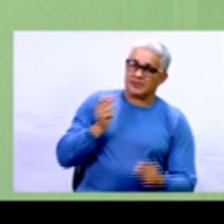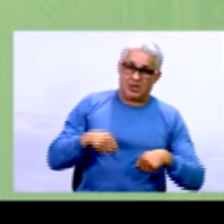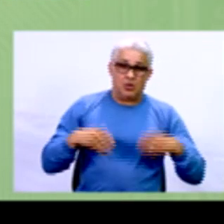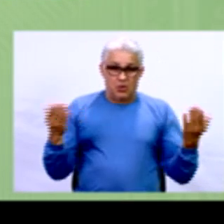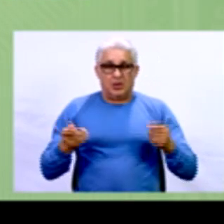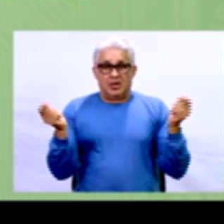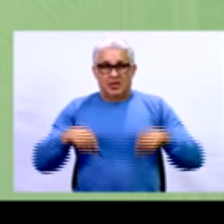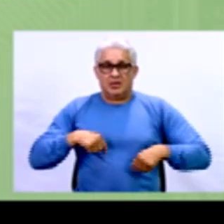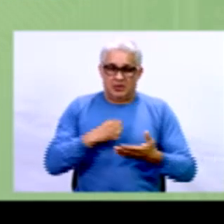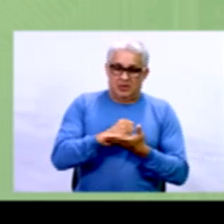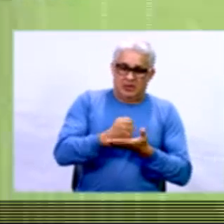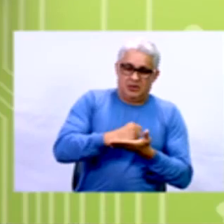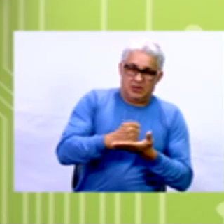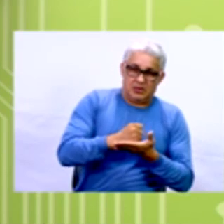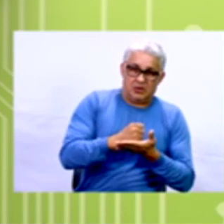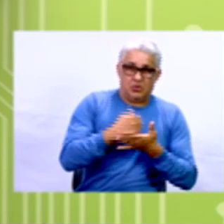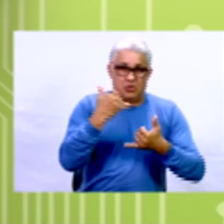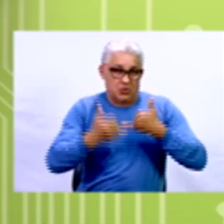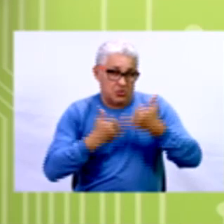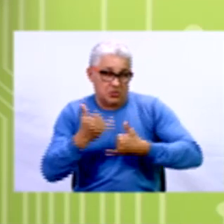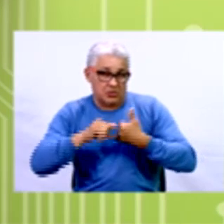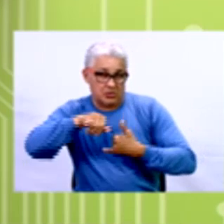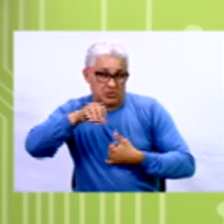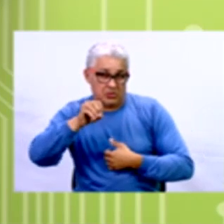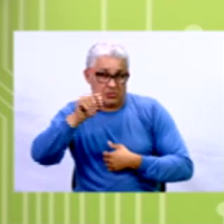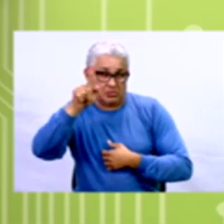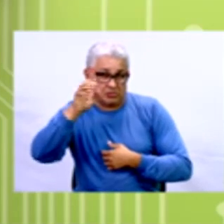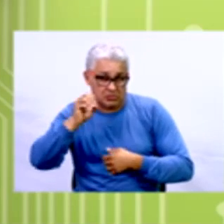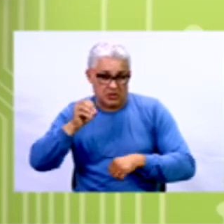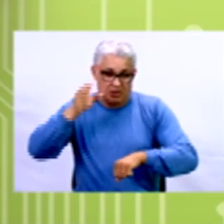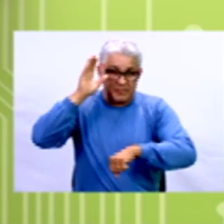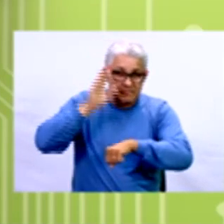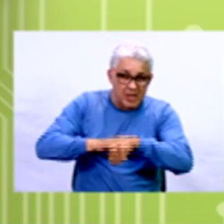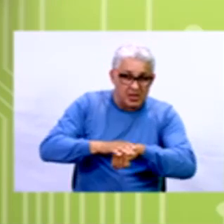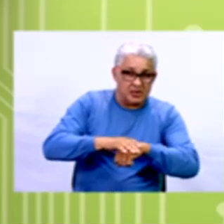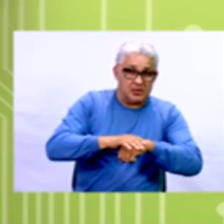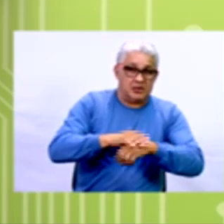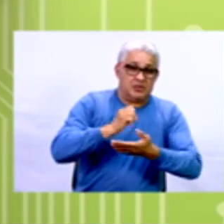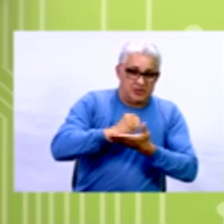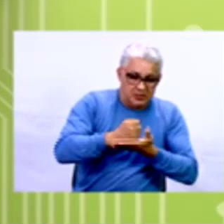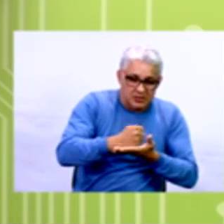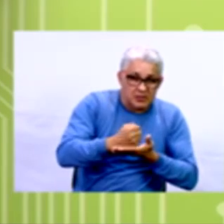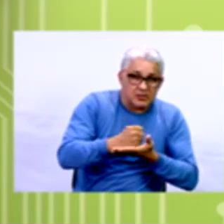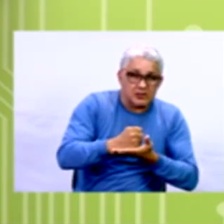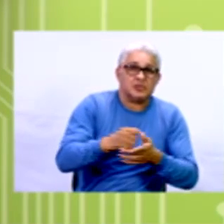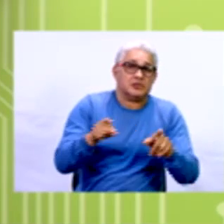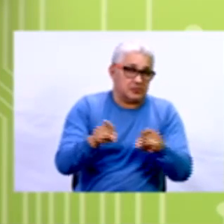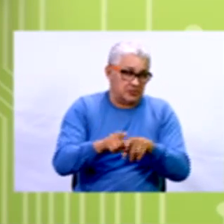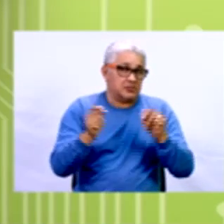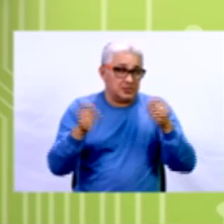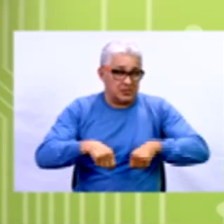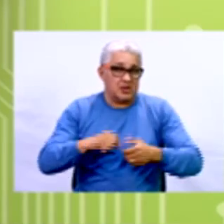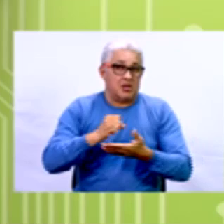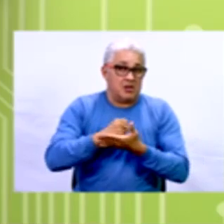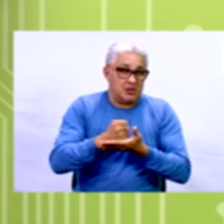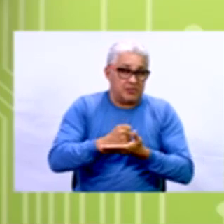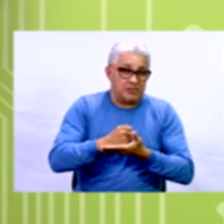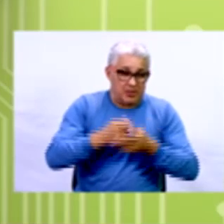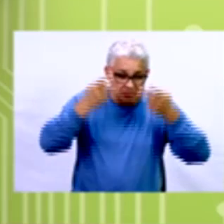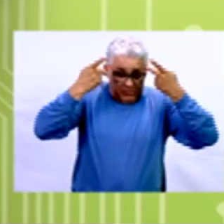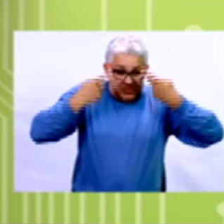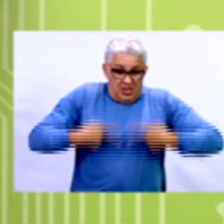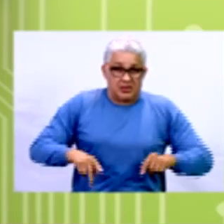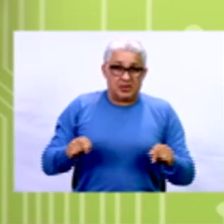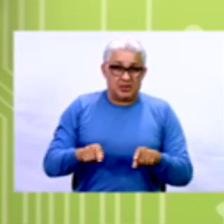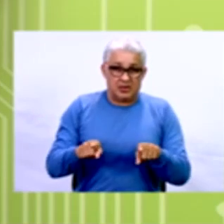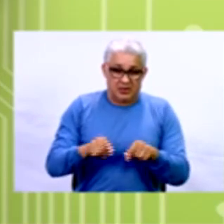posso controlar o jogo não só com o controle físico, né, o console. Eu posso controlar o jogo através do meu corpo,